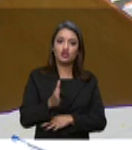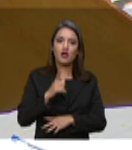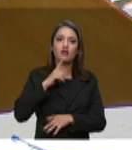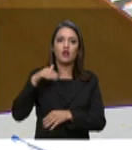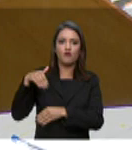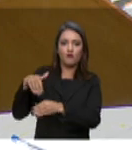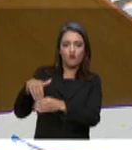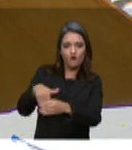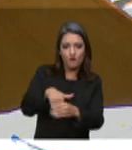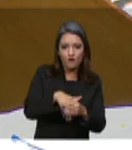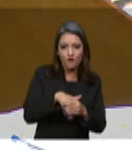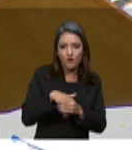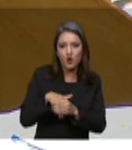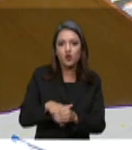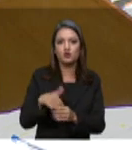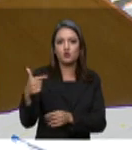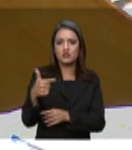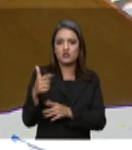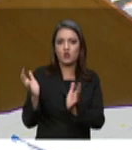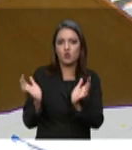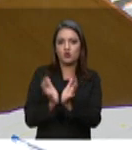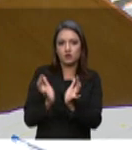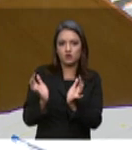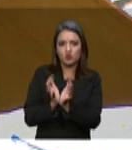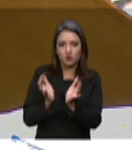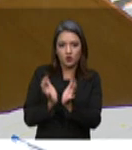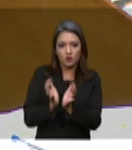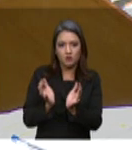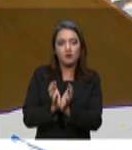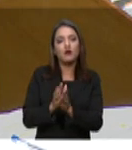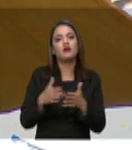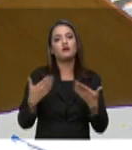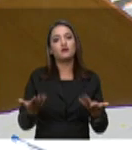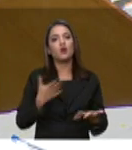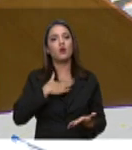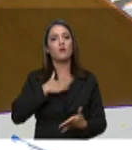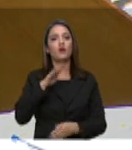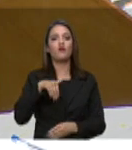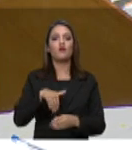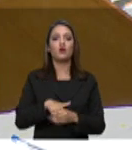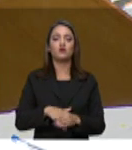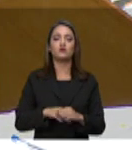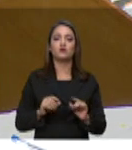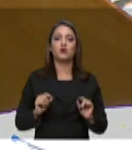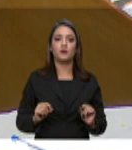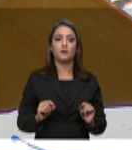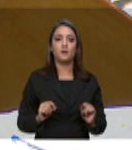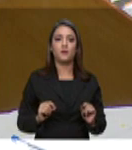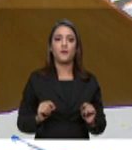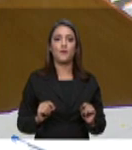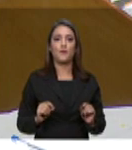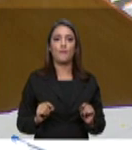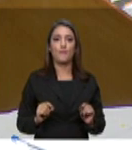votada no âmbito da segunda turma eu tenho foto no sentido em dia lancei